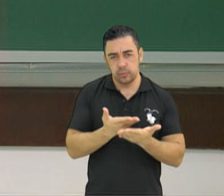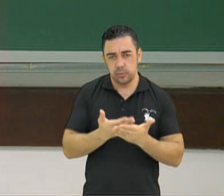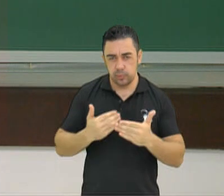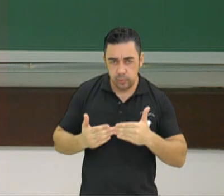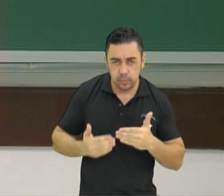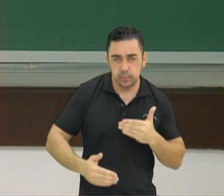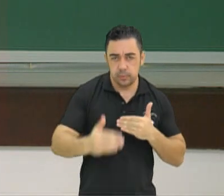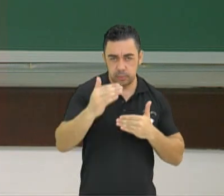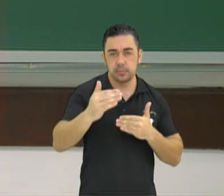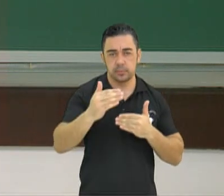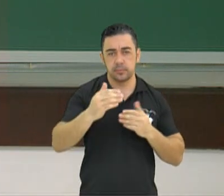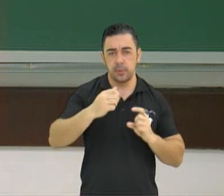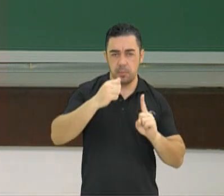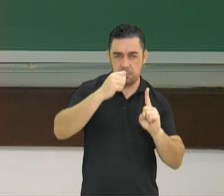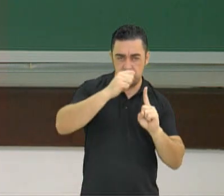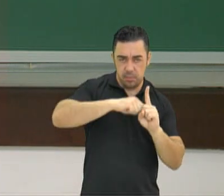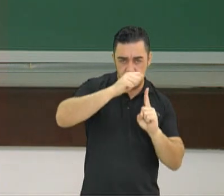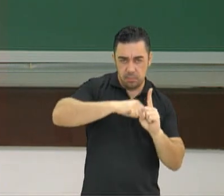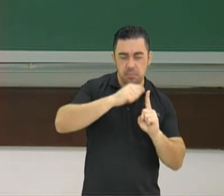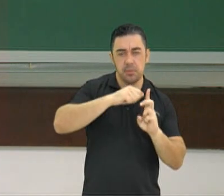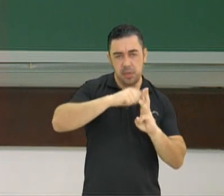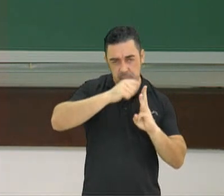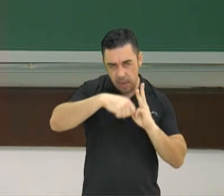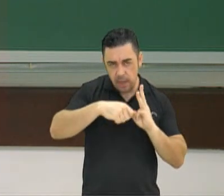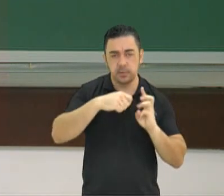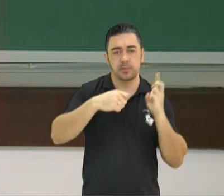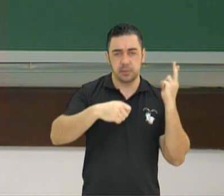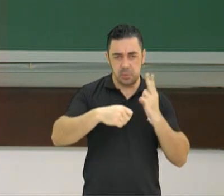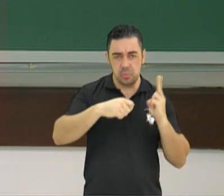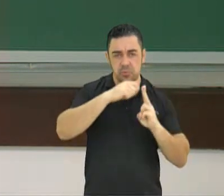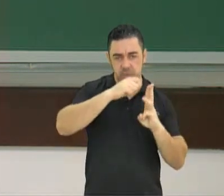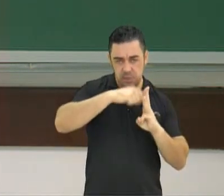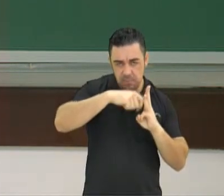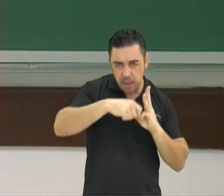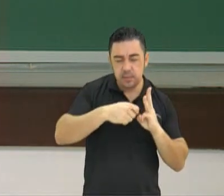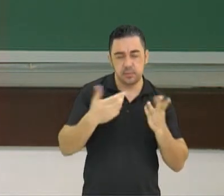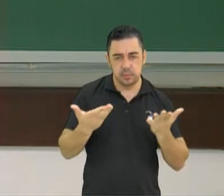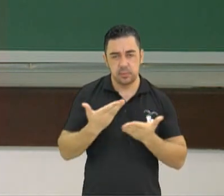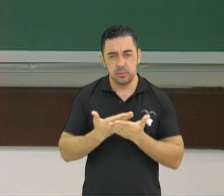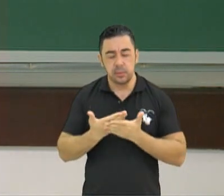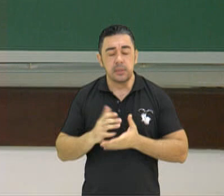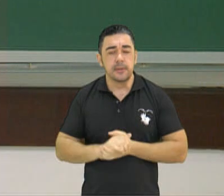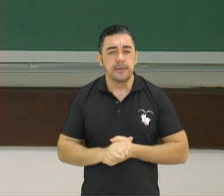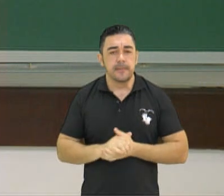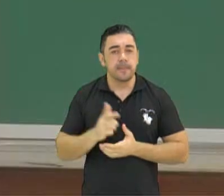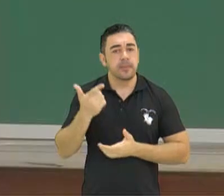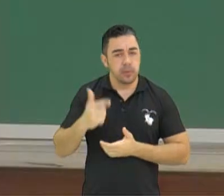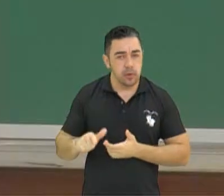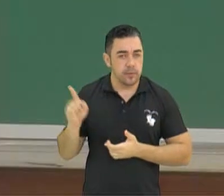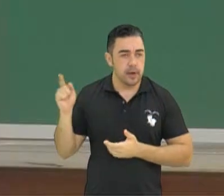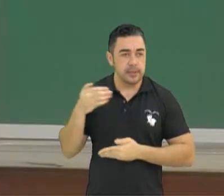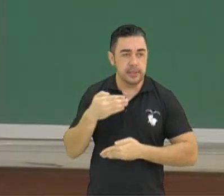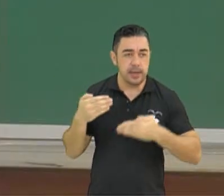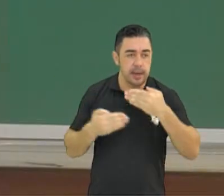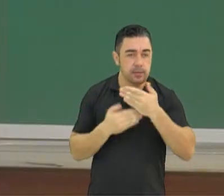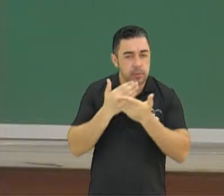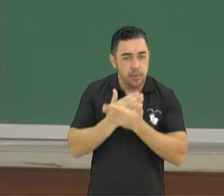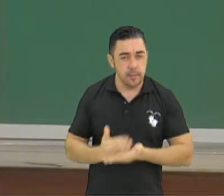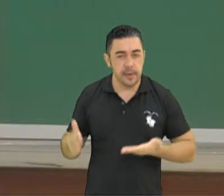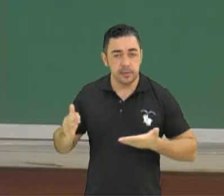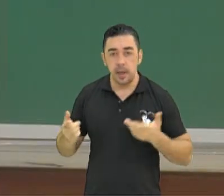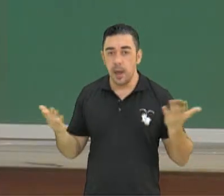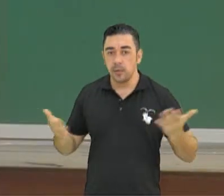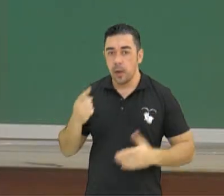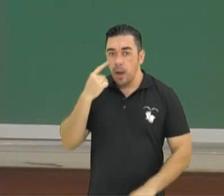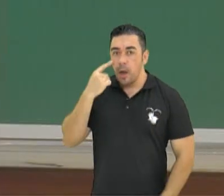longo do primeiro e do segundo trimestre? Bacana, né? Então, de volta, o mesmo slide que estava lá no começo, só para relembrar. Agora,